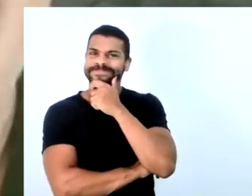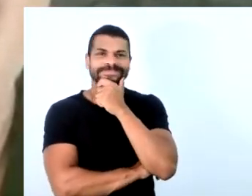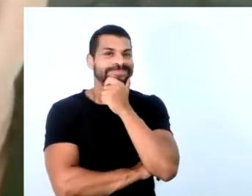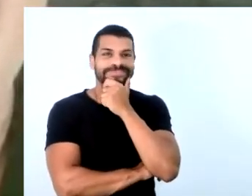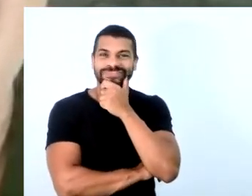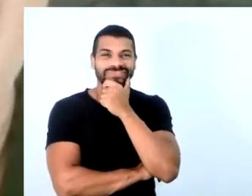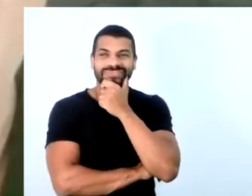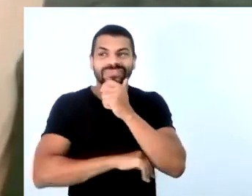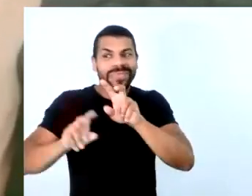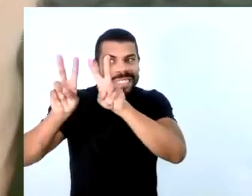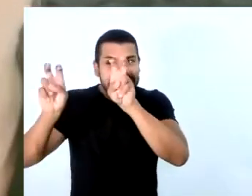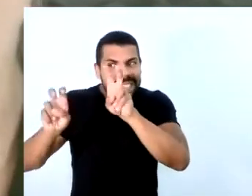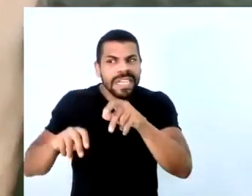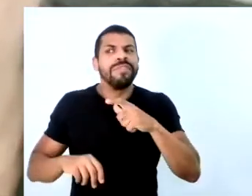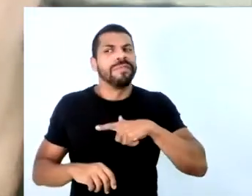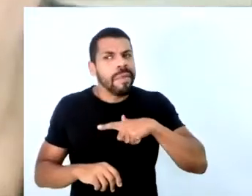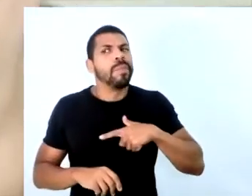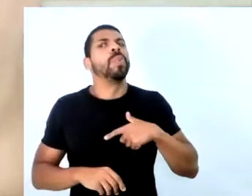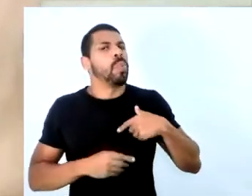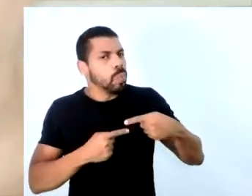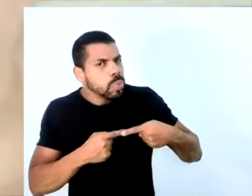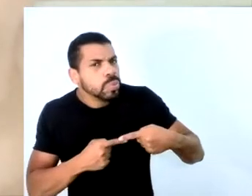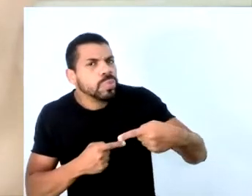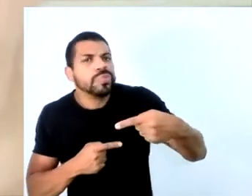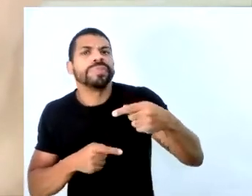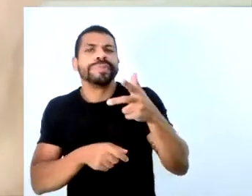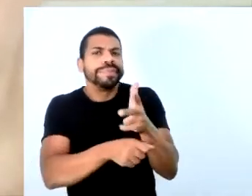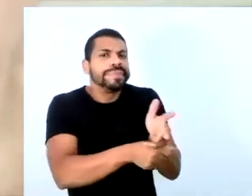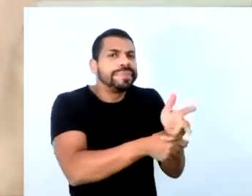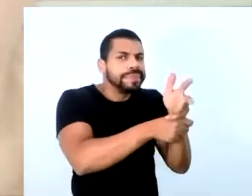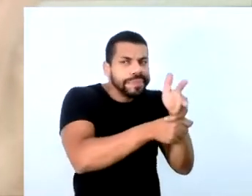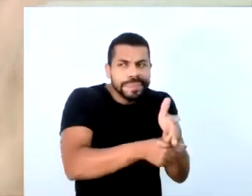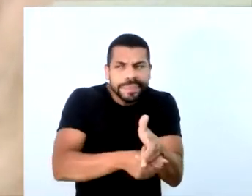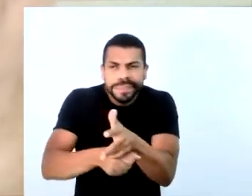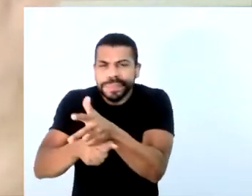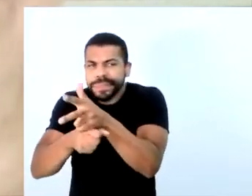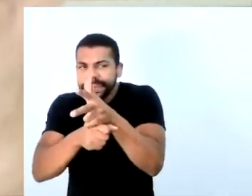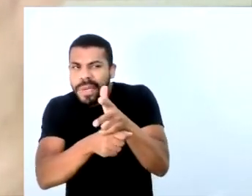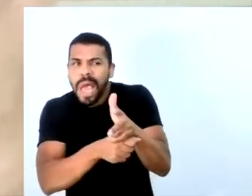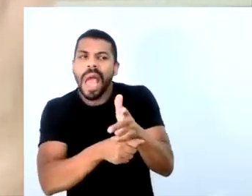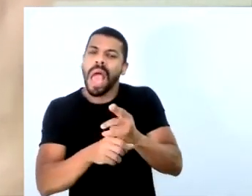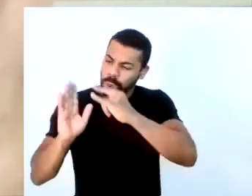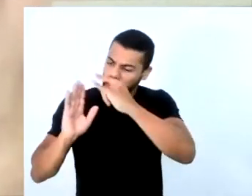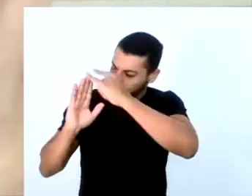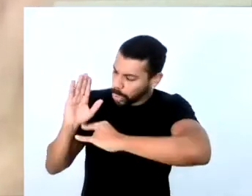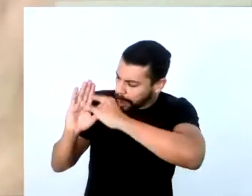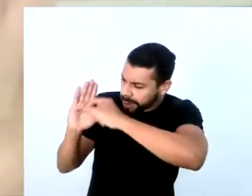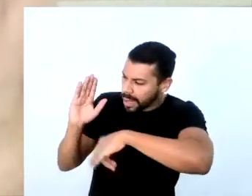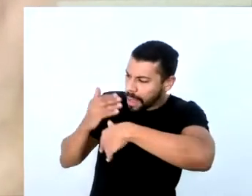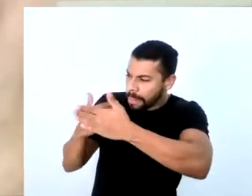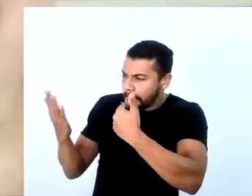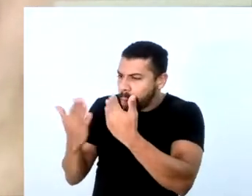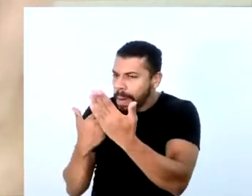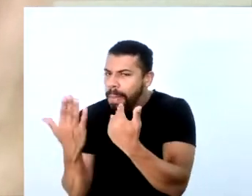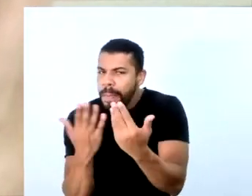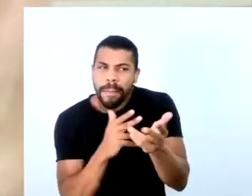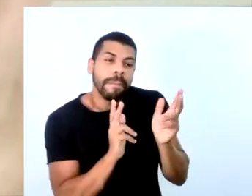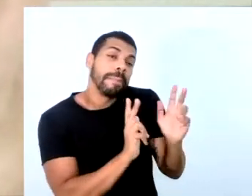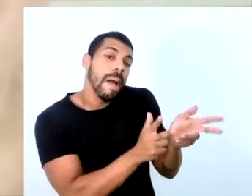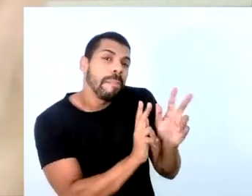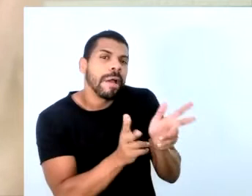produção, digo, gente, acho que não tem ainda aqui um filme, vamos filmar, vamos pegar